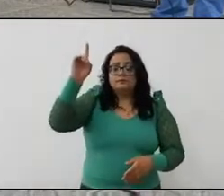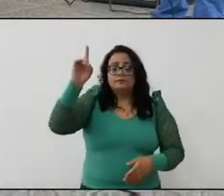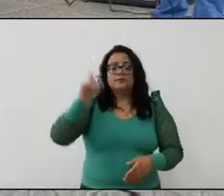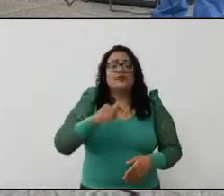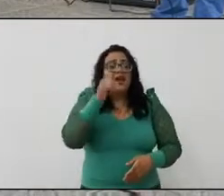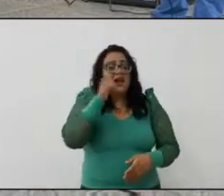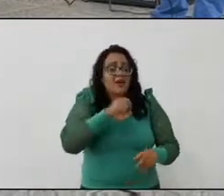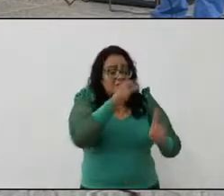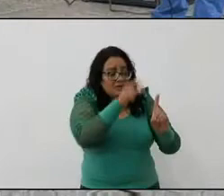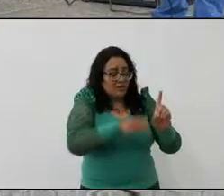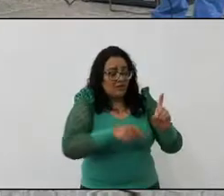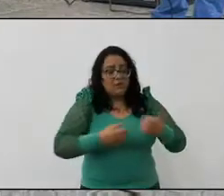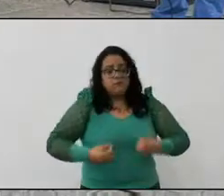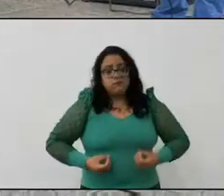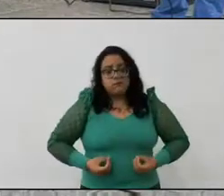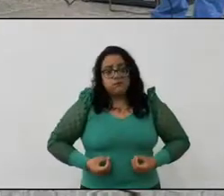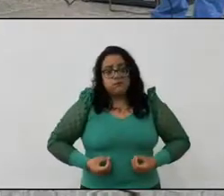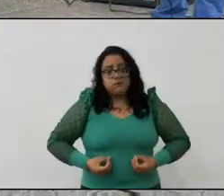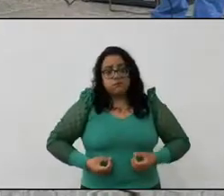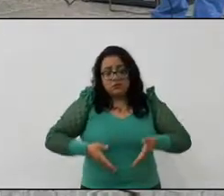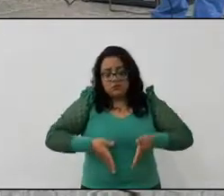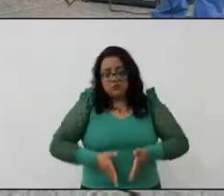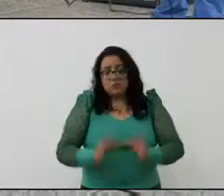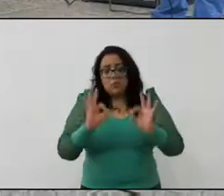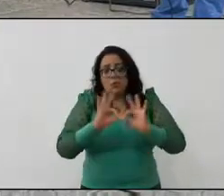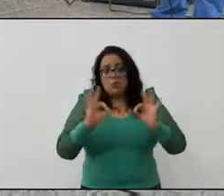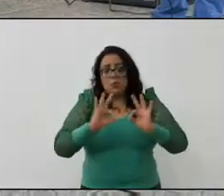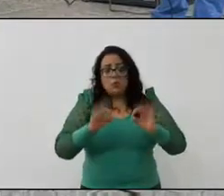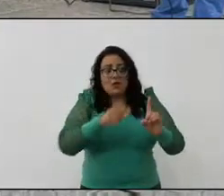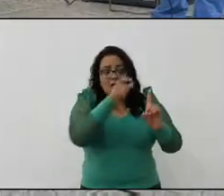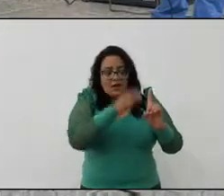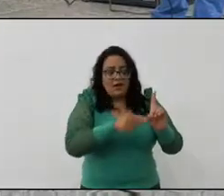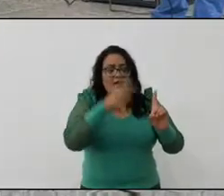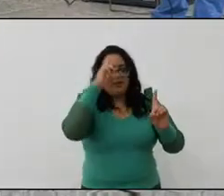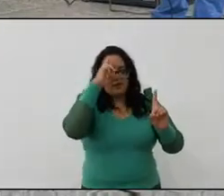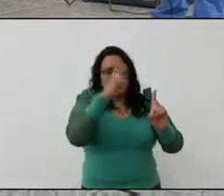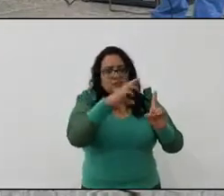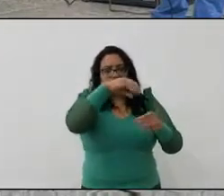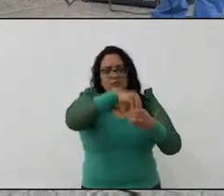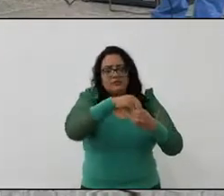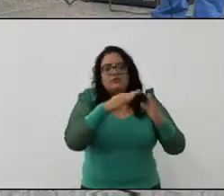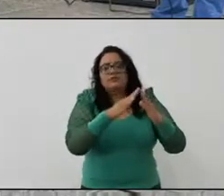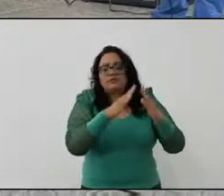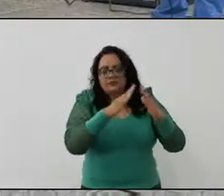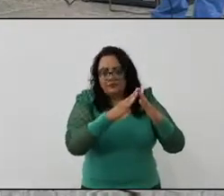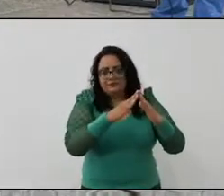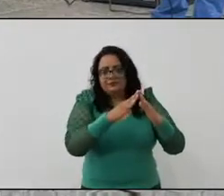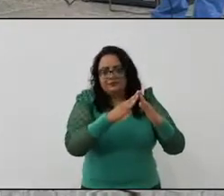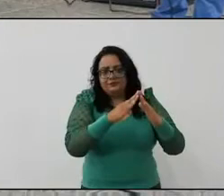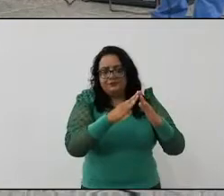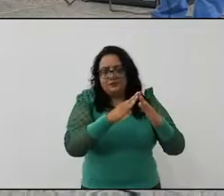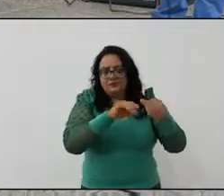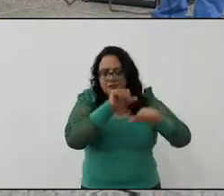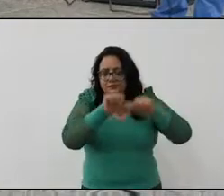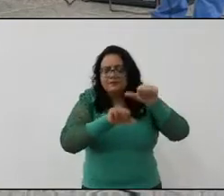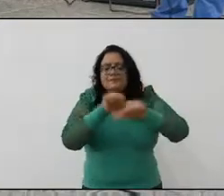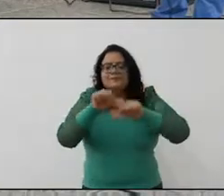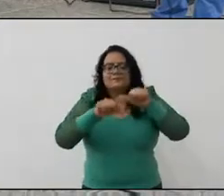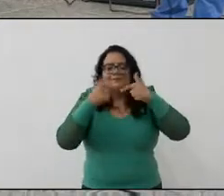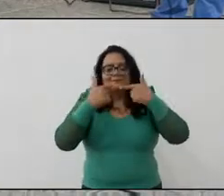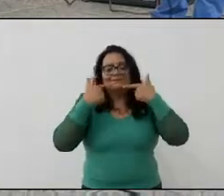que não tem filhos seja respeitada no seu lar e a torna